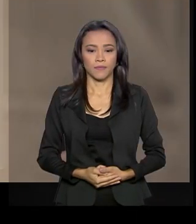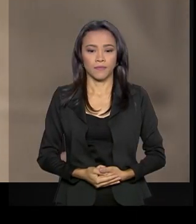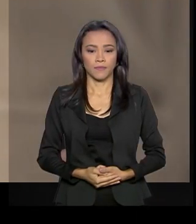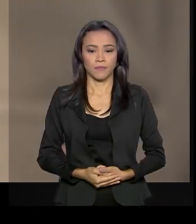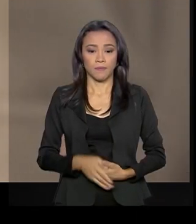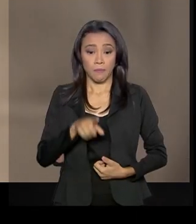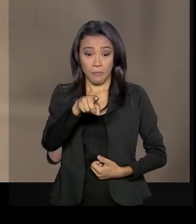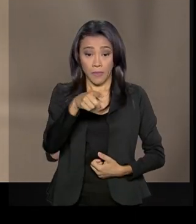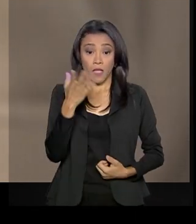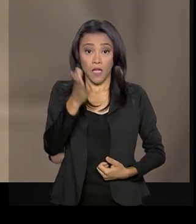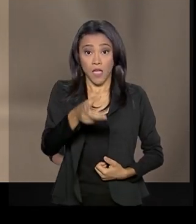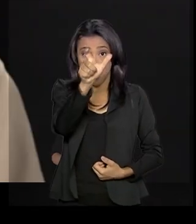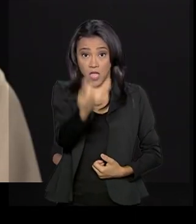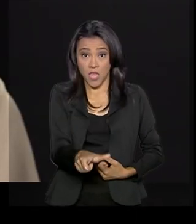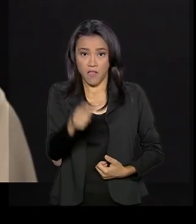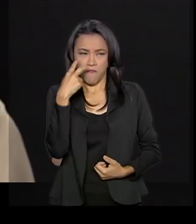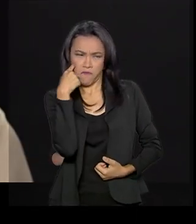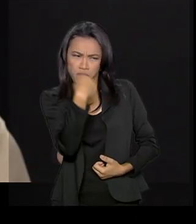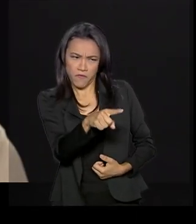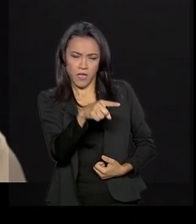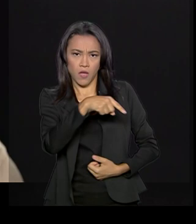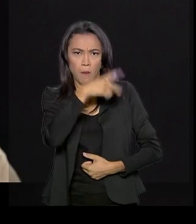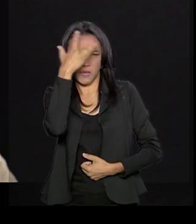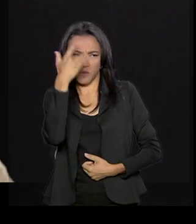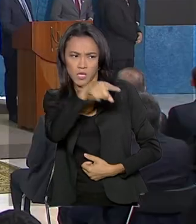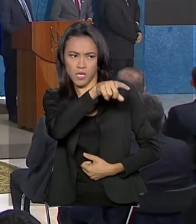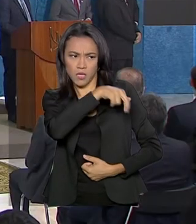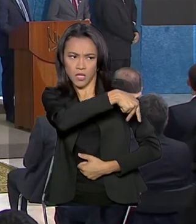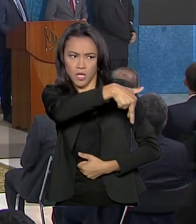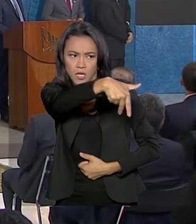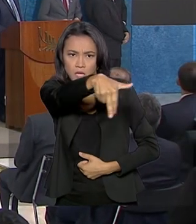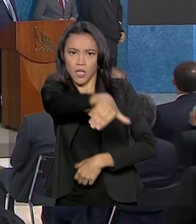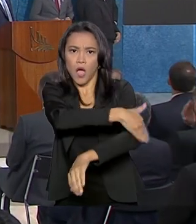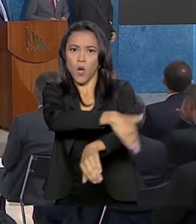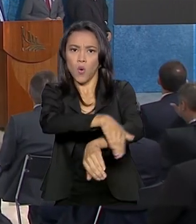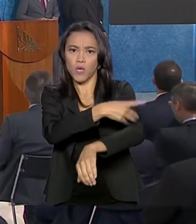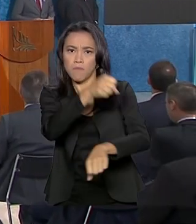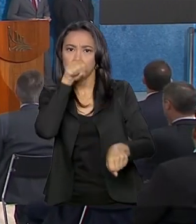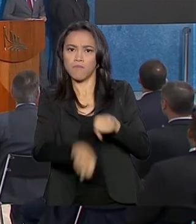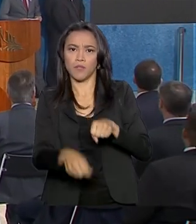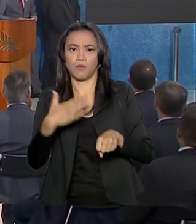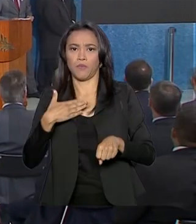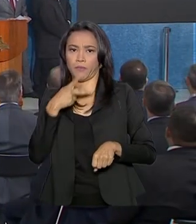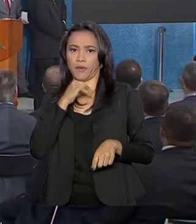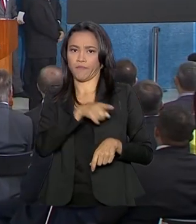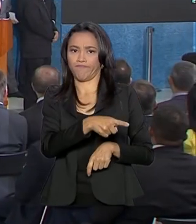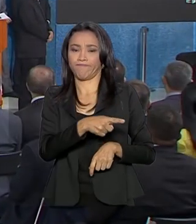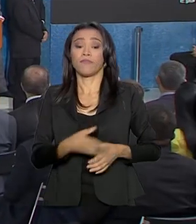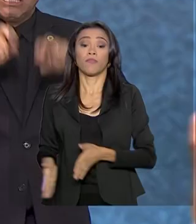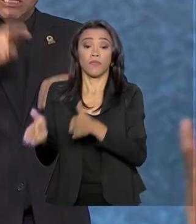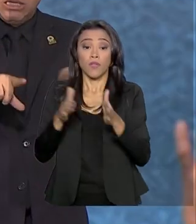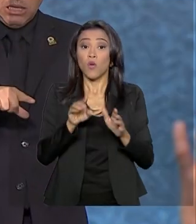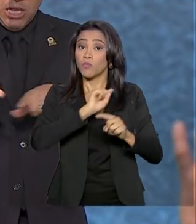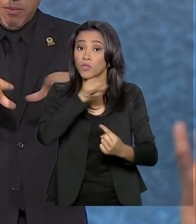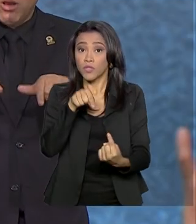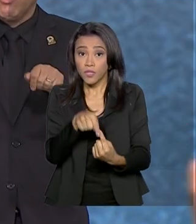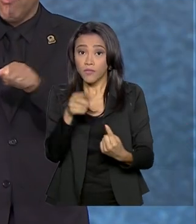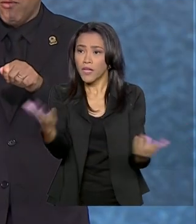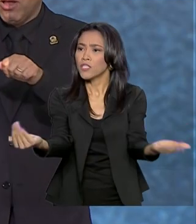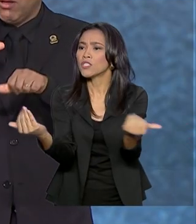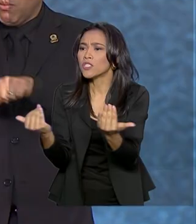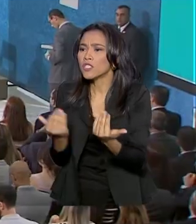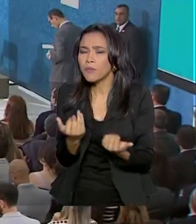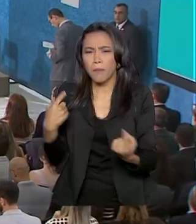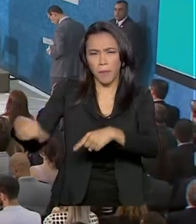Fui condenado a viver com a dor de ver o assassino andando pelas ruas. A ideia é incluir os brasileiros no debate sobre as